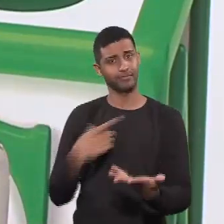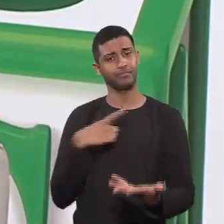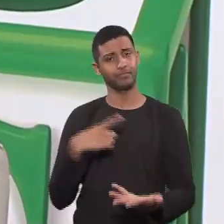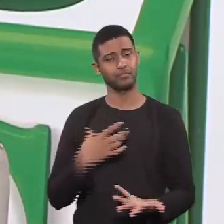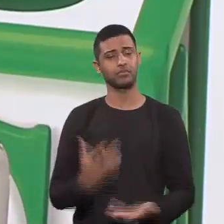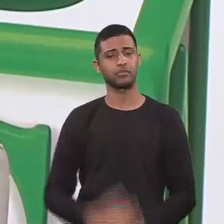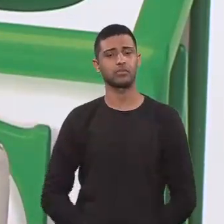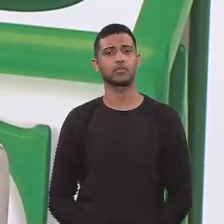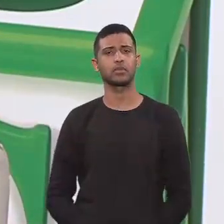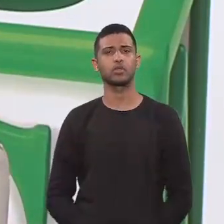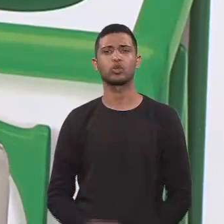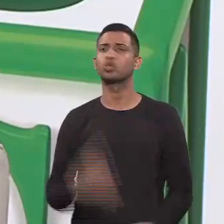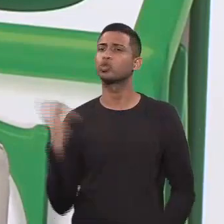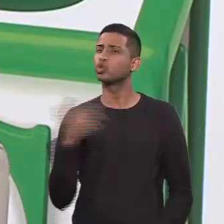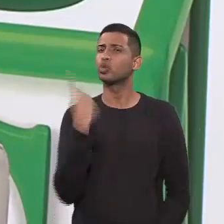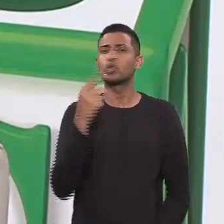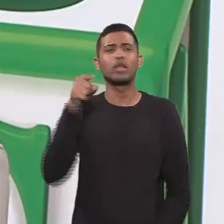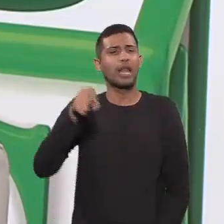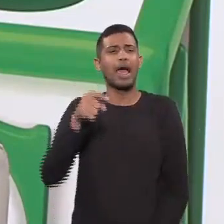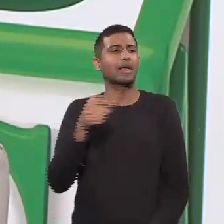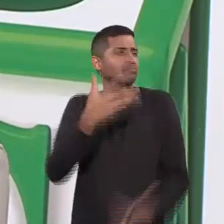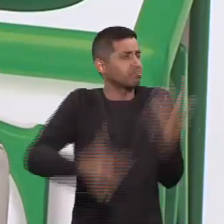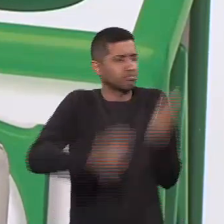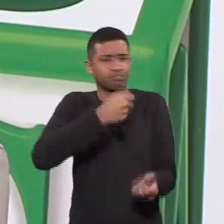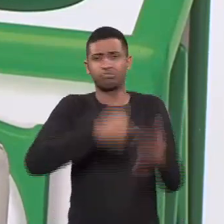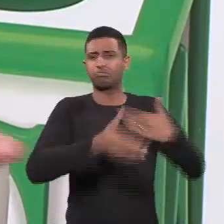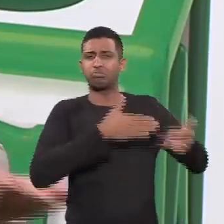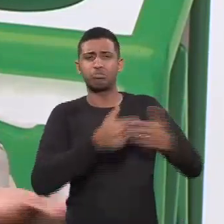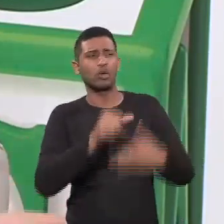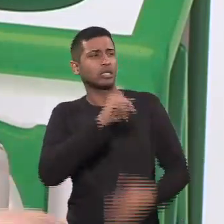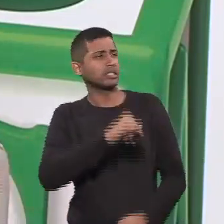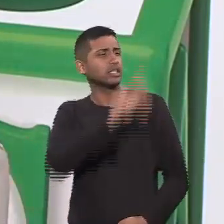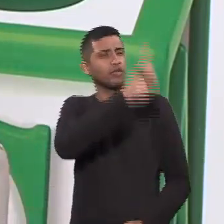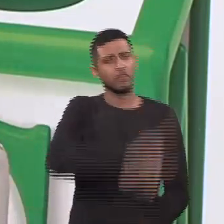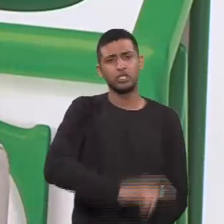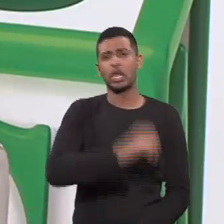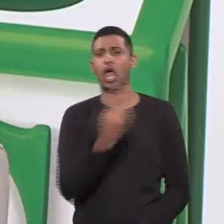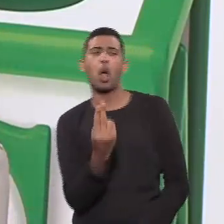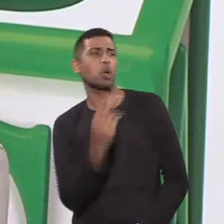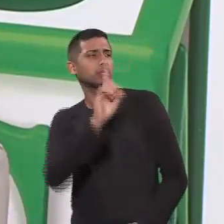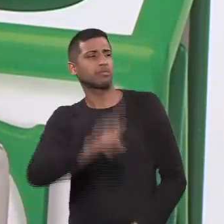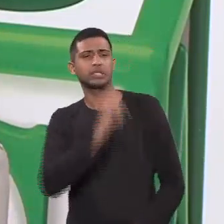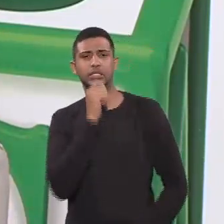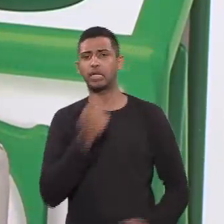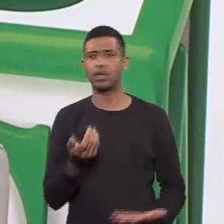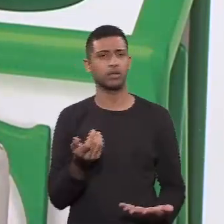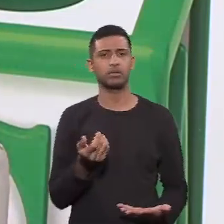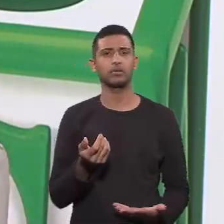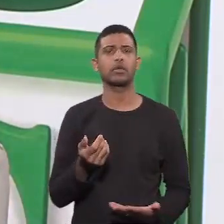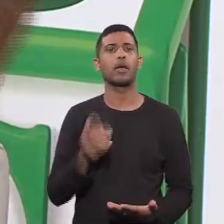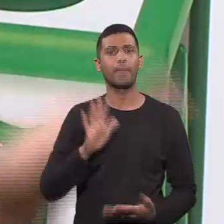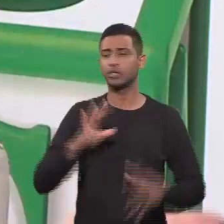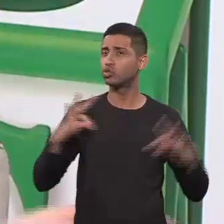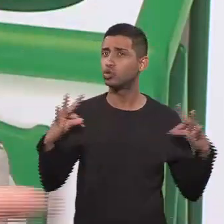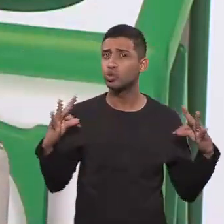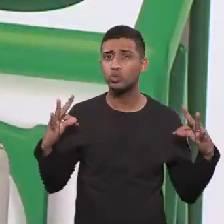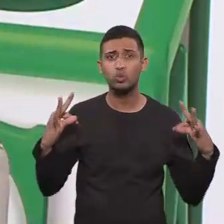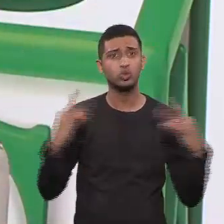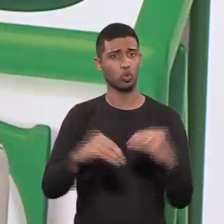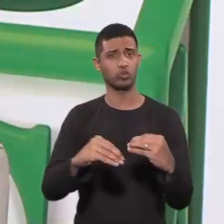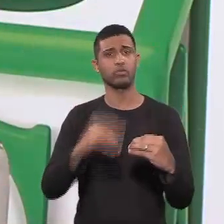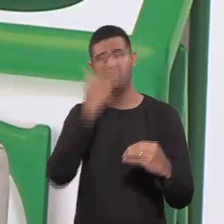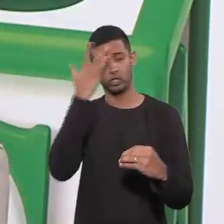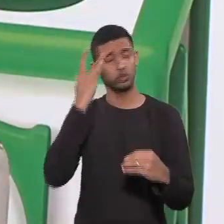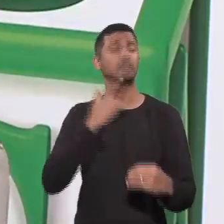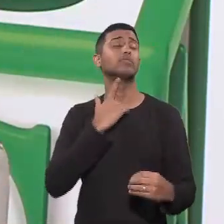Sim, sim. Que todos sejam aceitos ali dentro, não só as pessoas, o público-alvo da educação especial, mas todas as pessoas